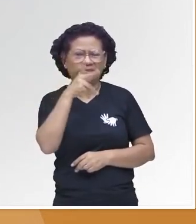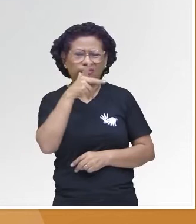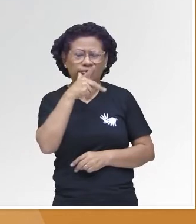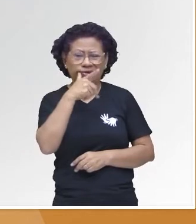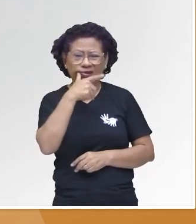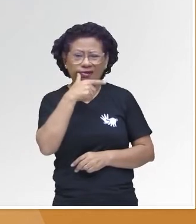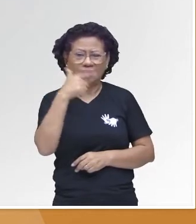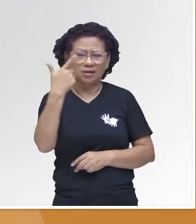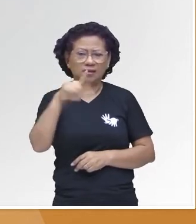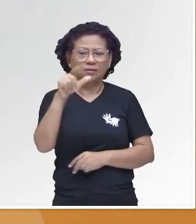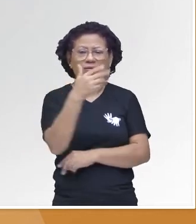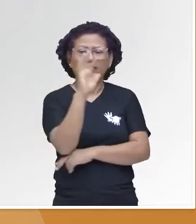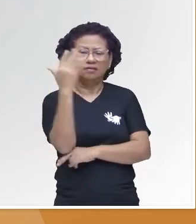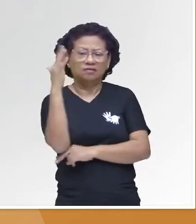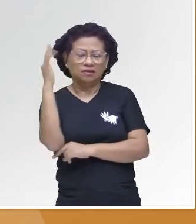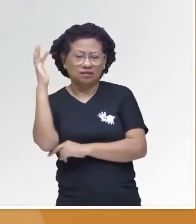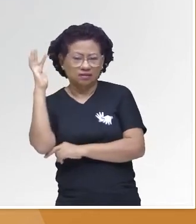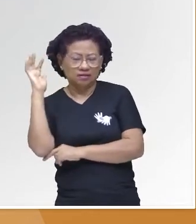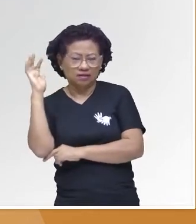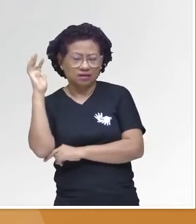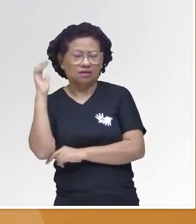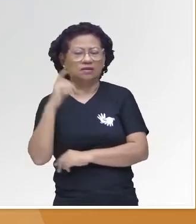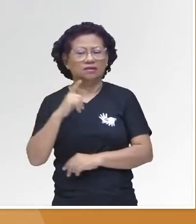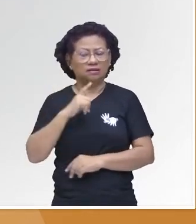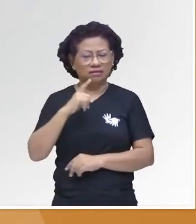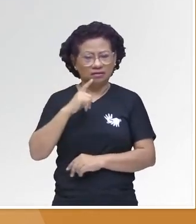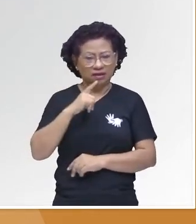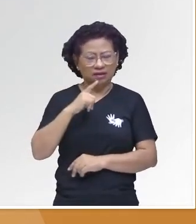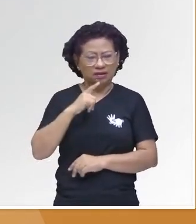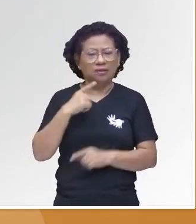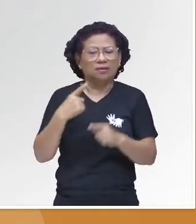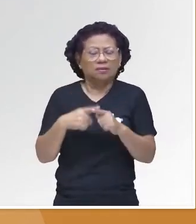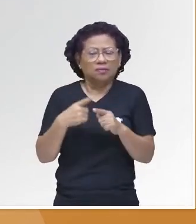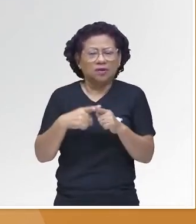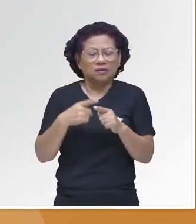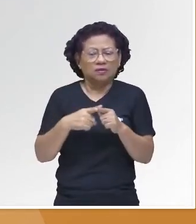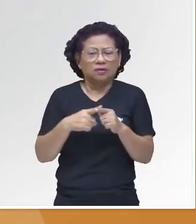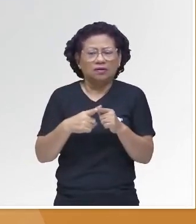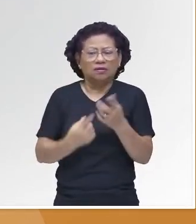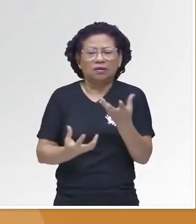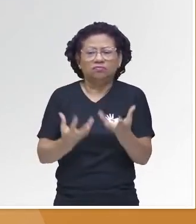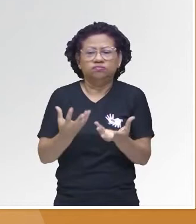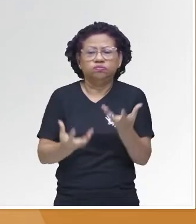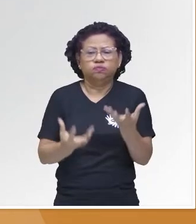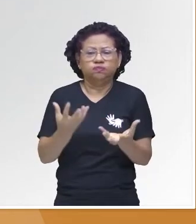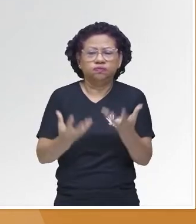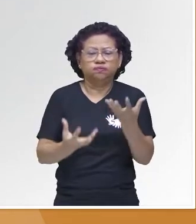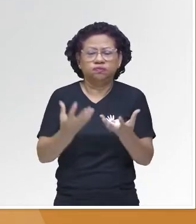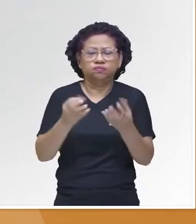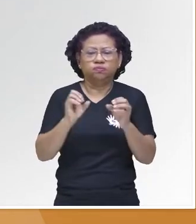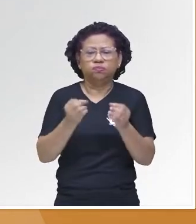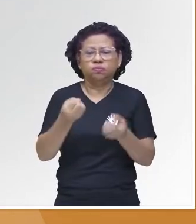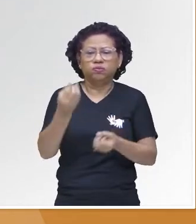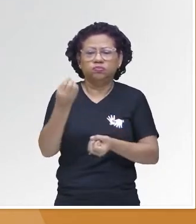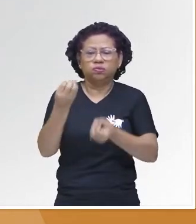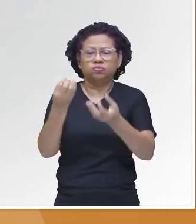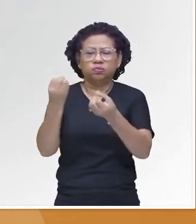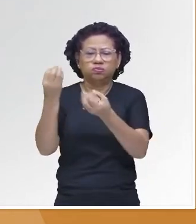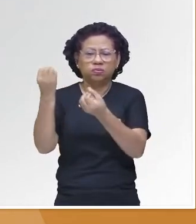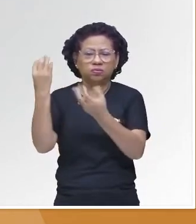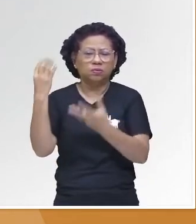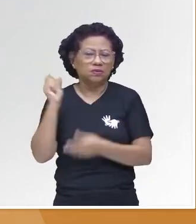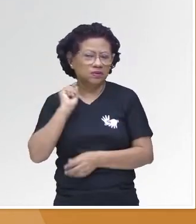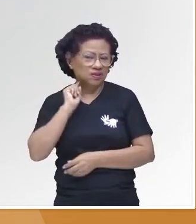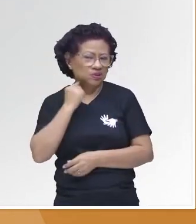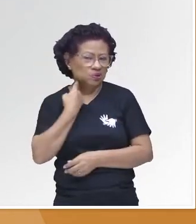natureza, e muitas das vezes, quando ocorre ali a queima, liberam gases poluentes, como a gente vai ver daqui a